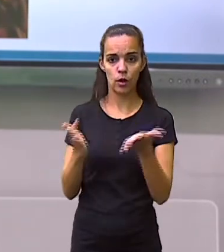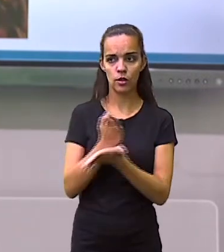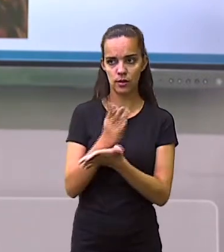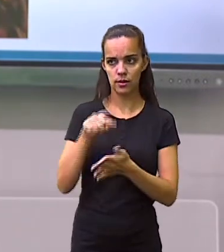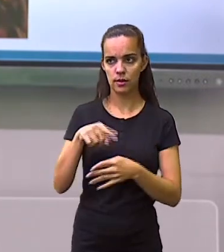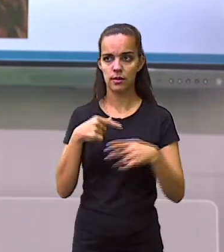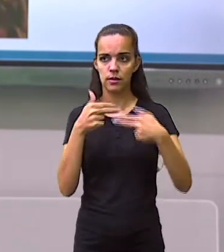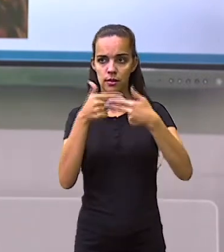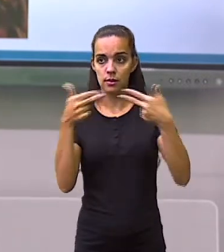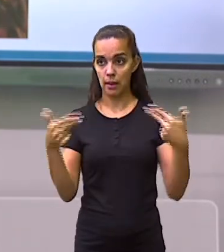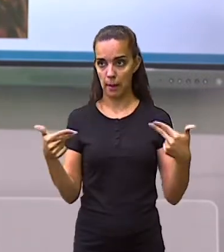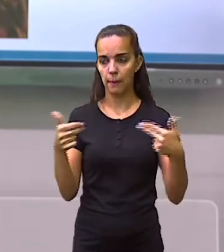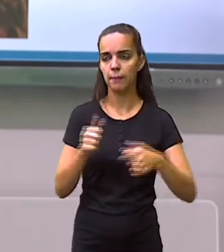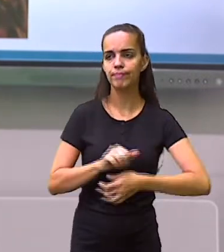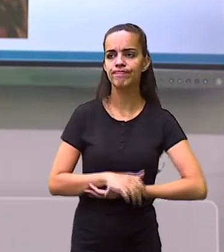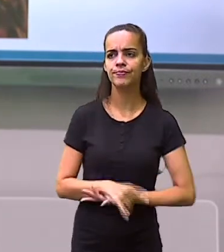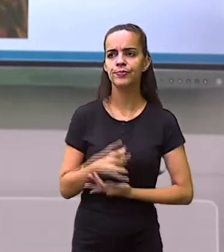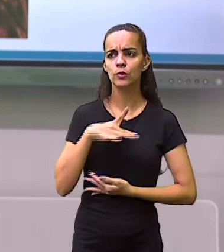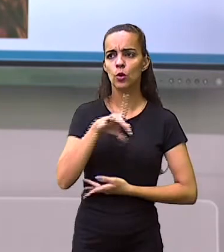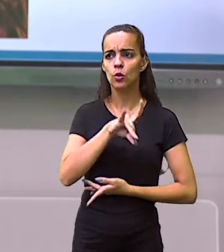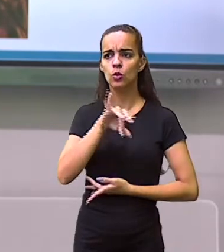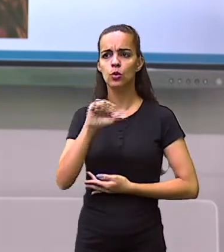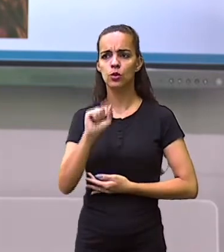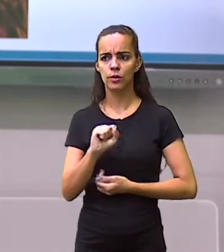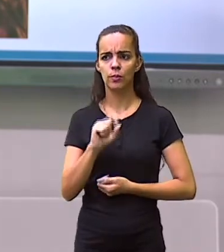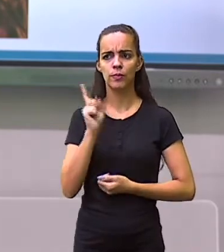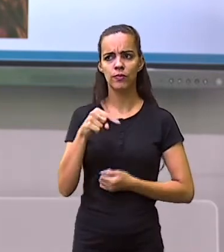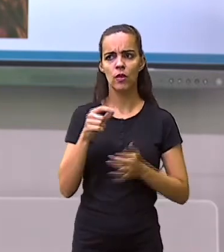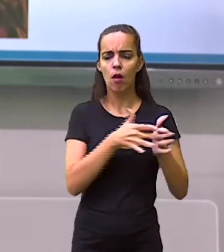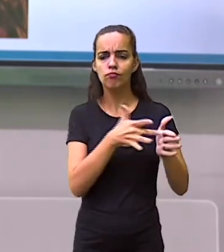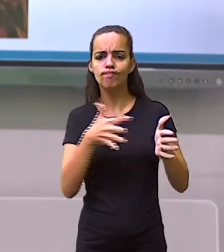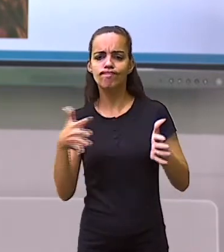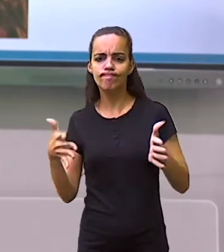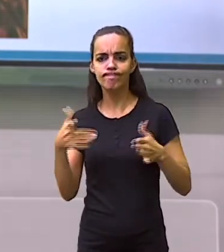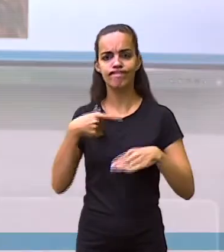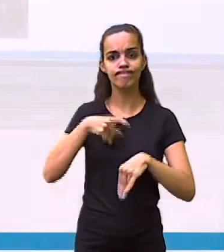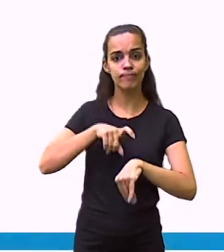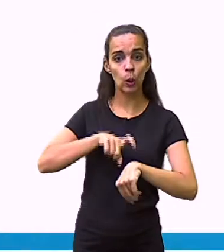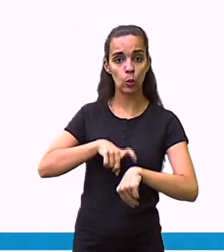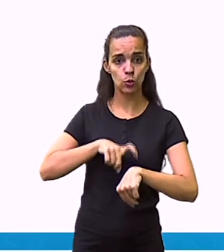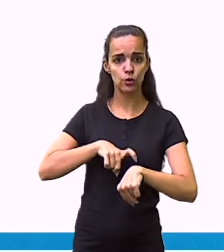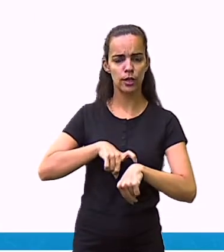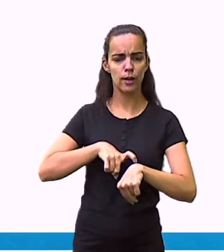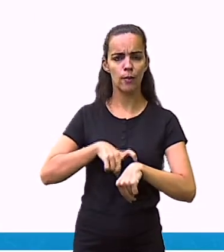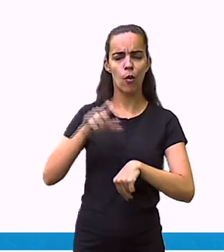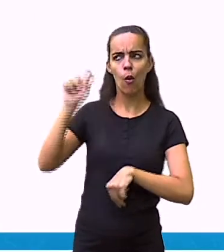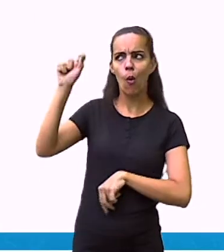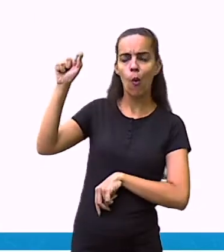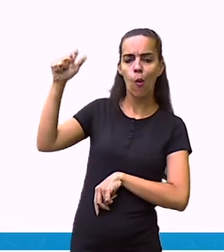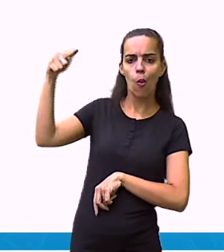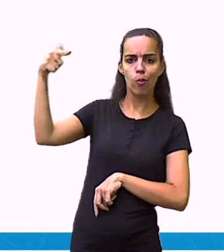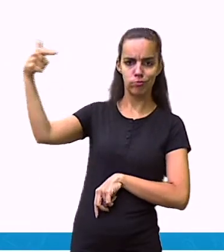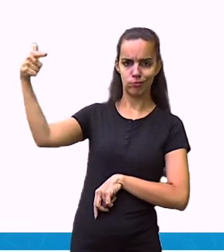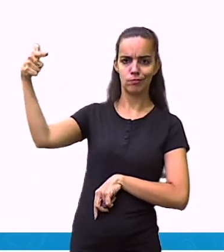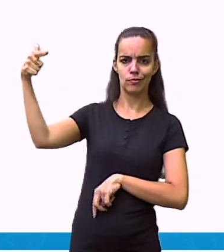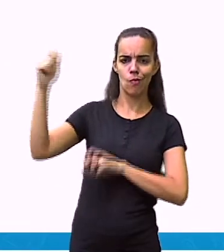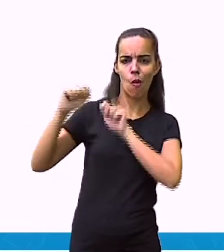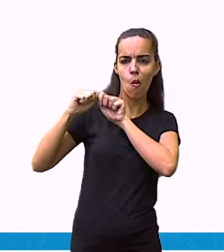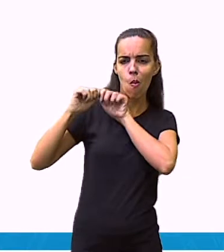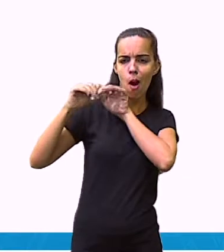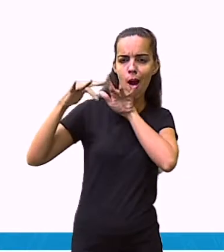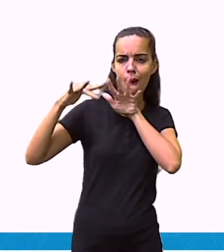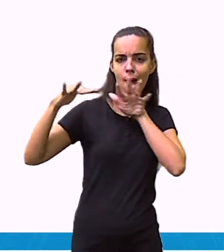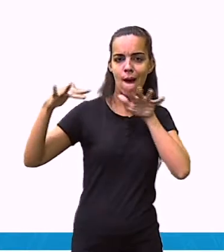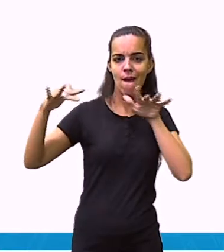A começar pelo dia, que é o período de tempo que o Sol ilumina a